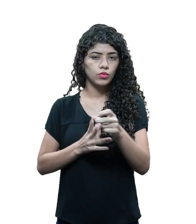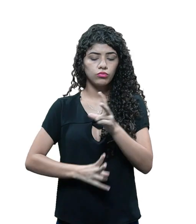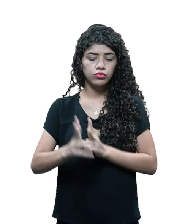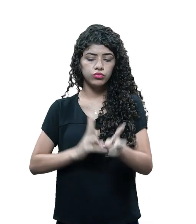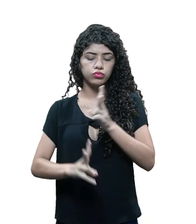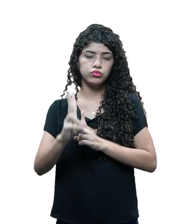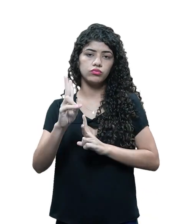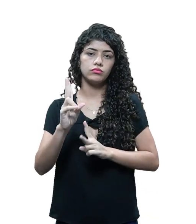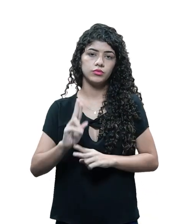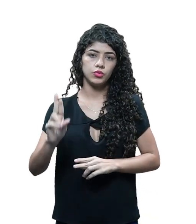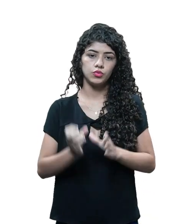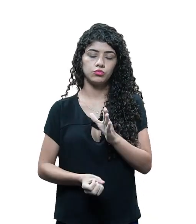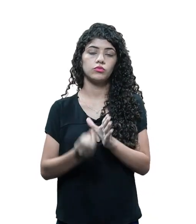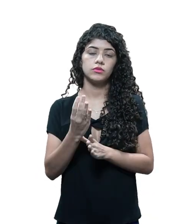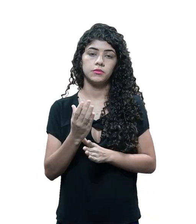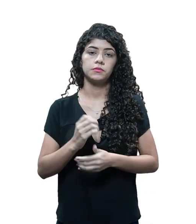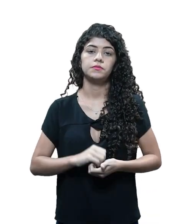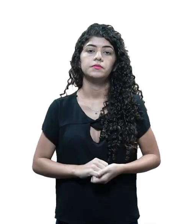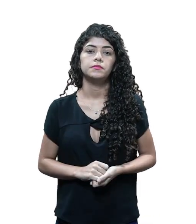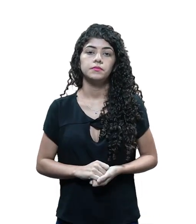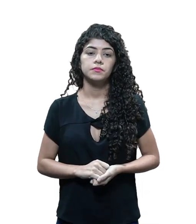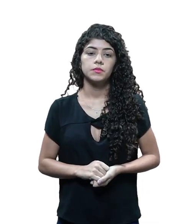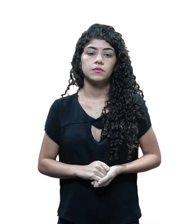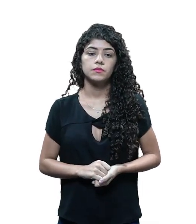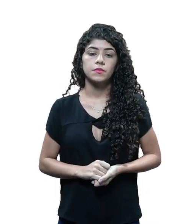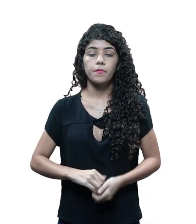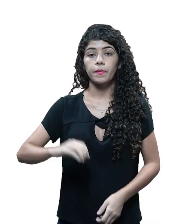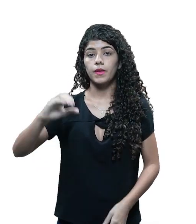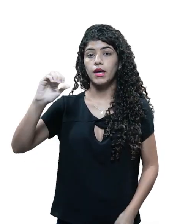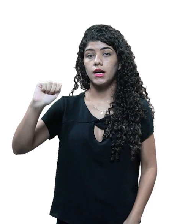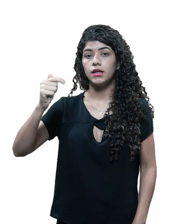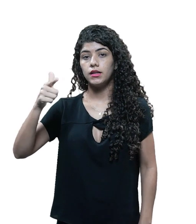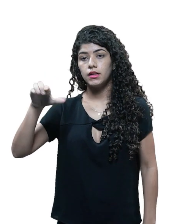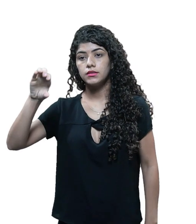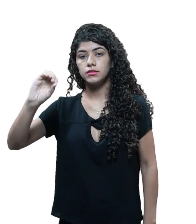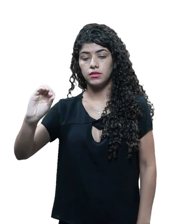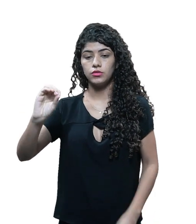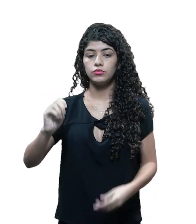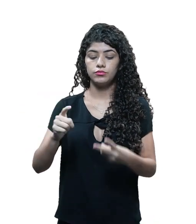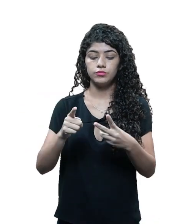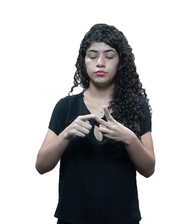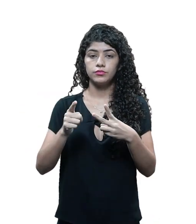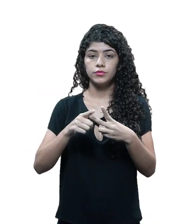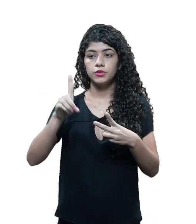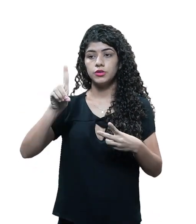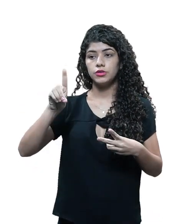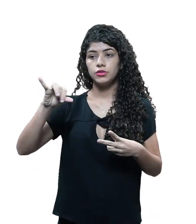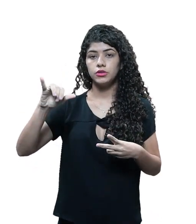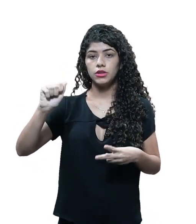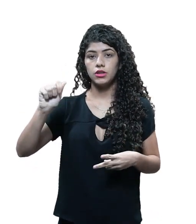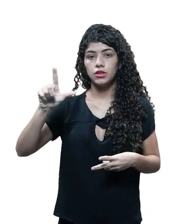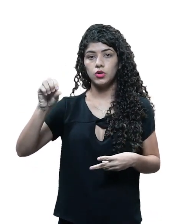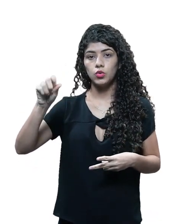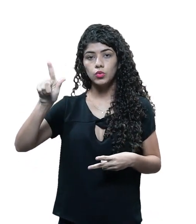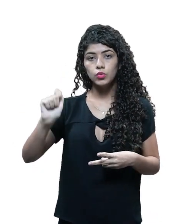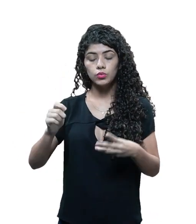frequentes como ferramentas de produção do seu roteiro, que é a ação, o diálogo e o cabeçalho. Cada um desses